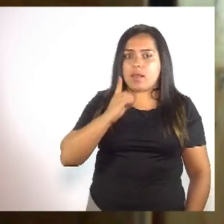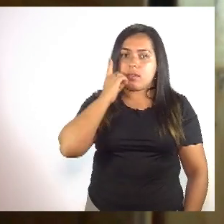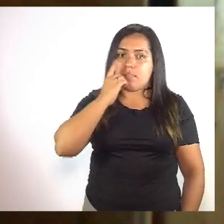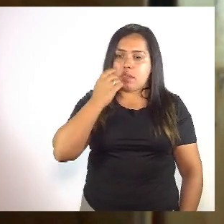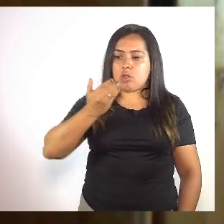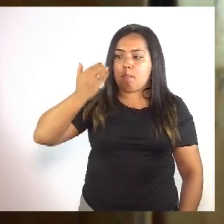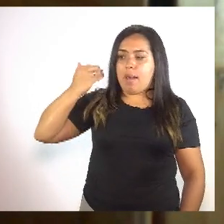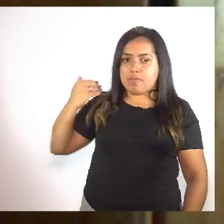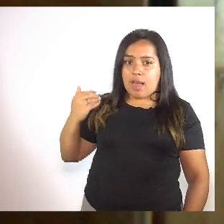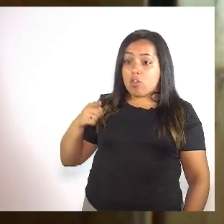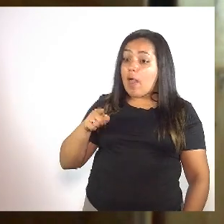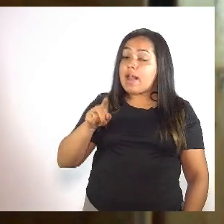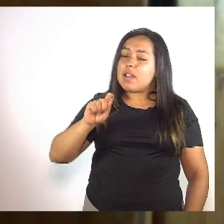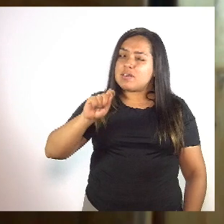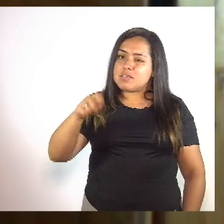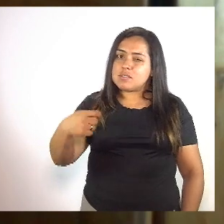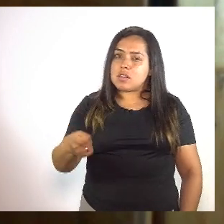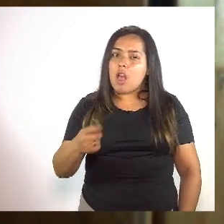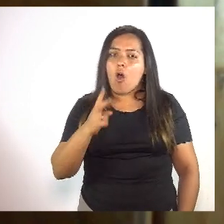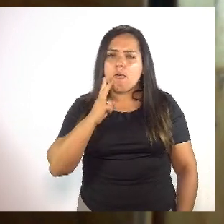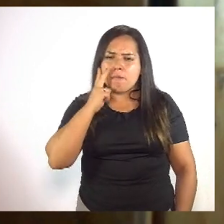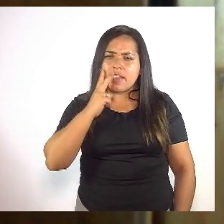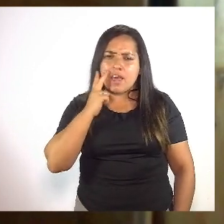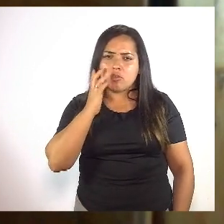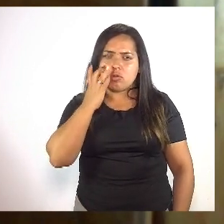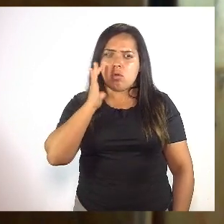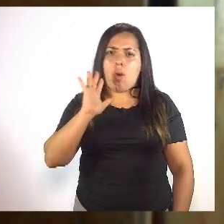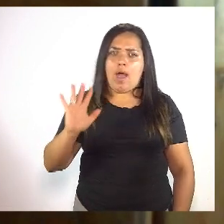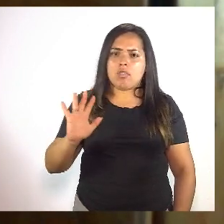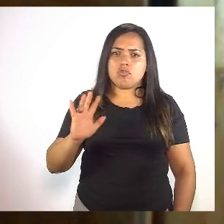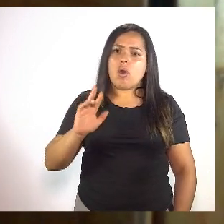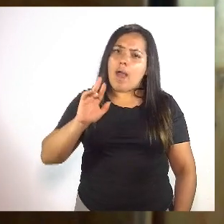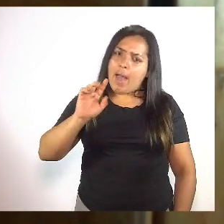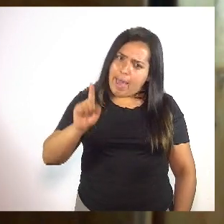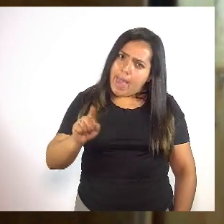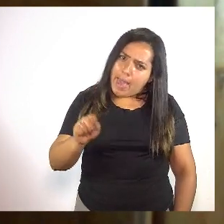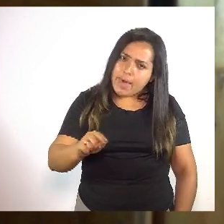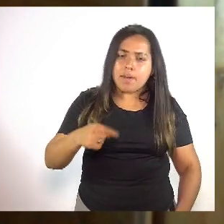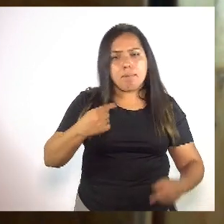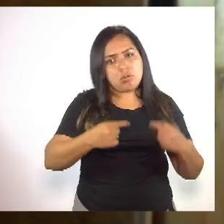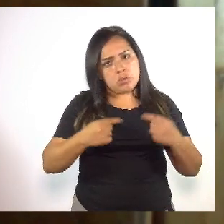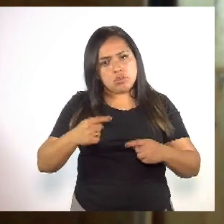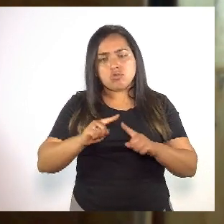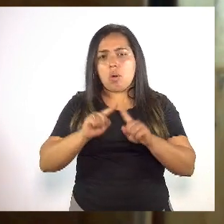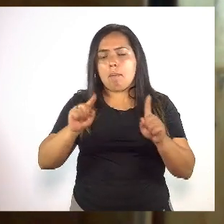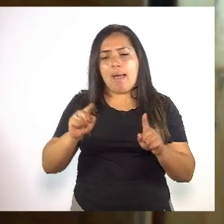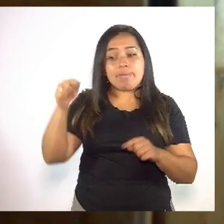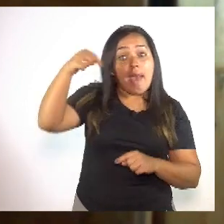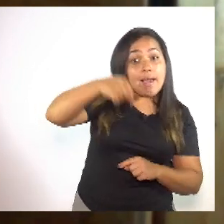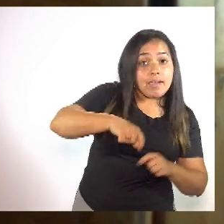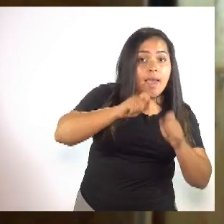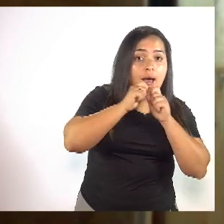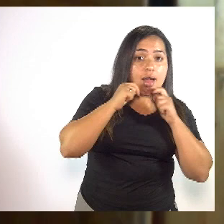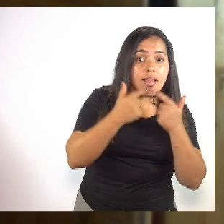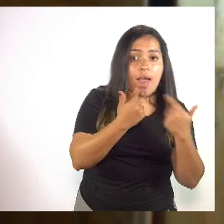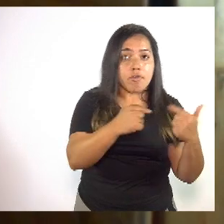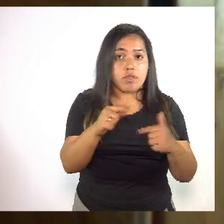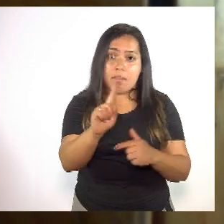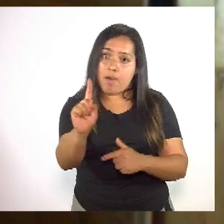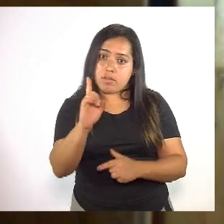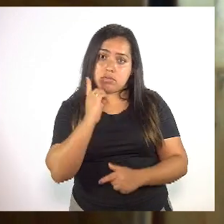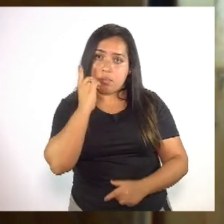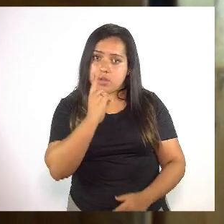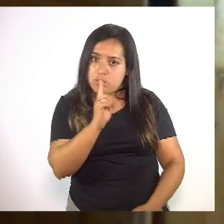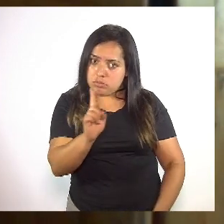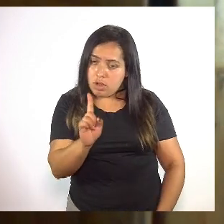e não era vereador nessa época, mas não era deputado, era parlamentar de qualquer forma, que